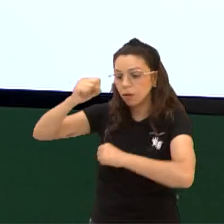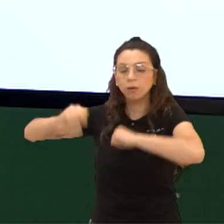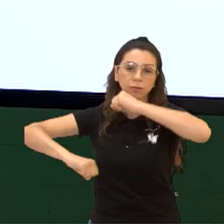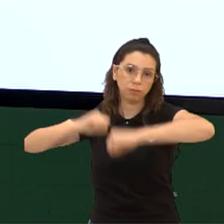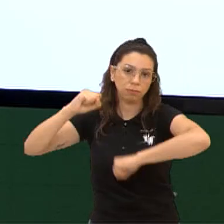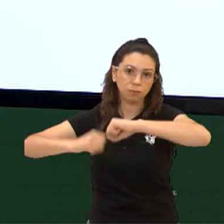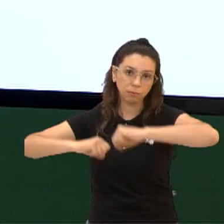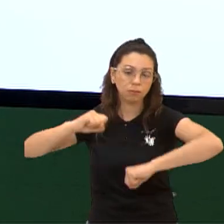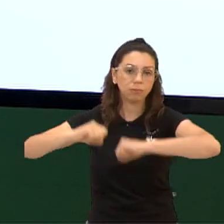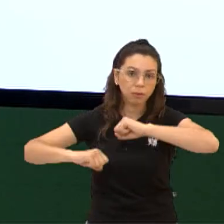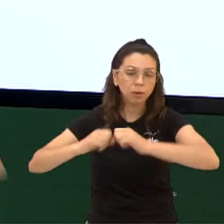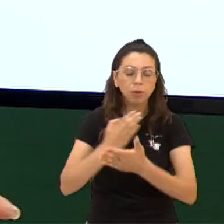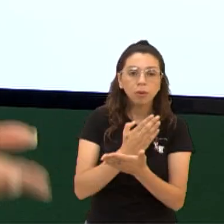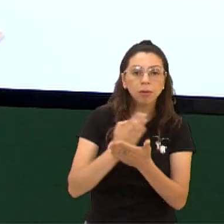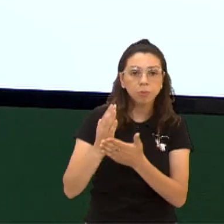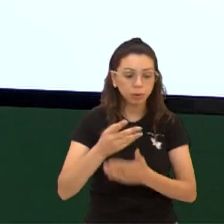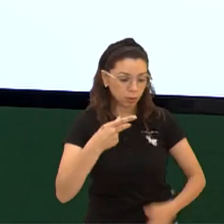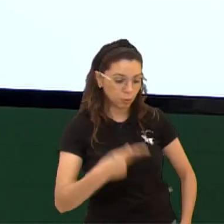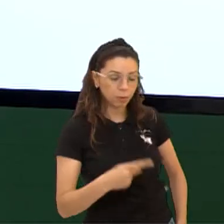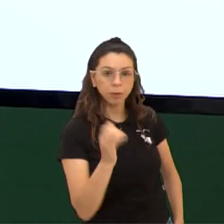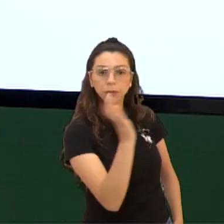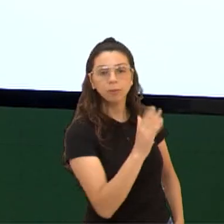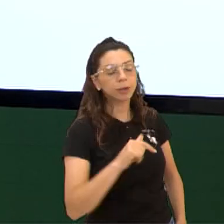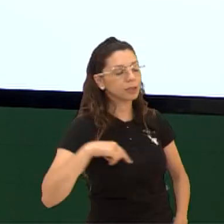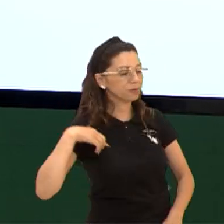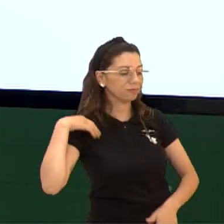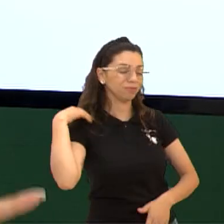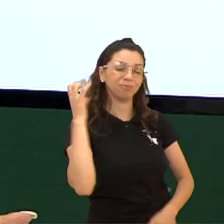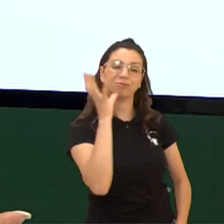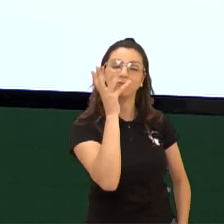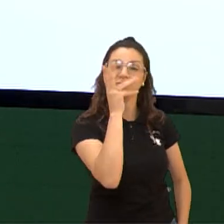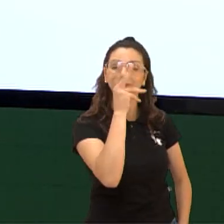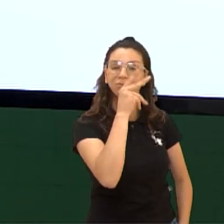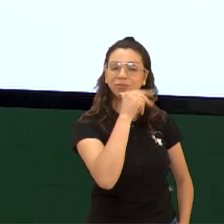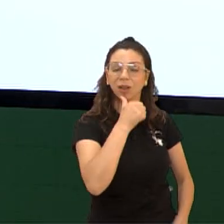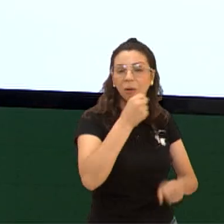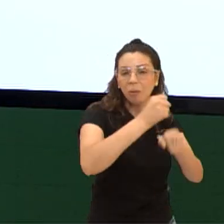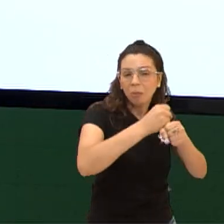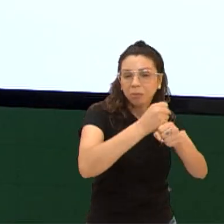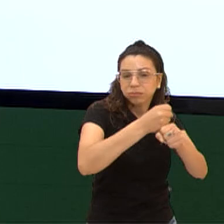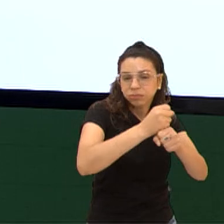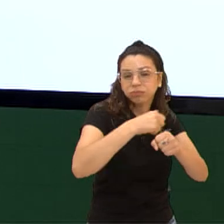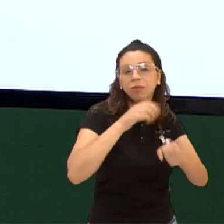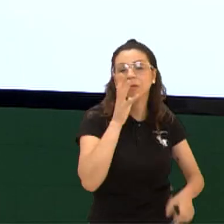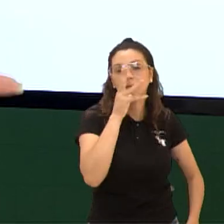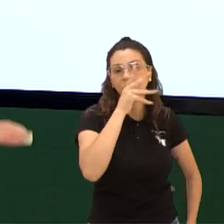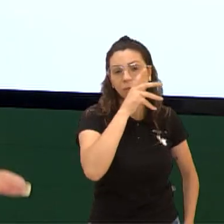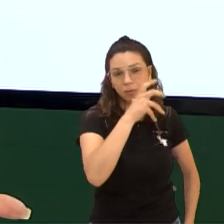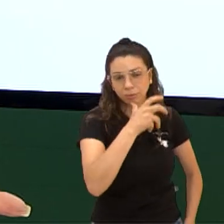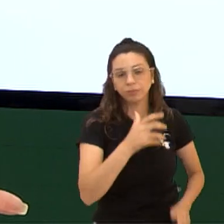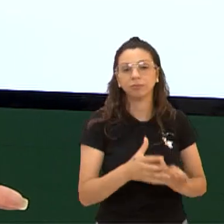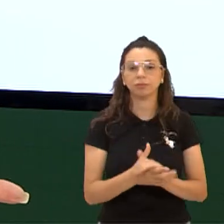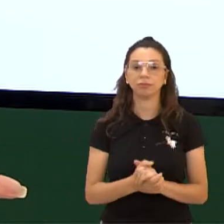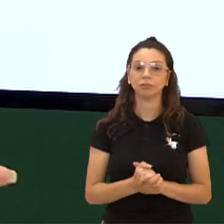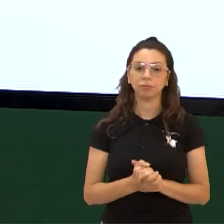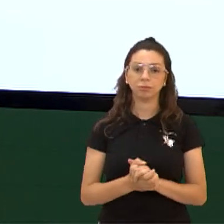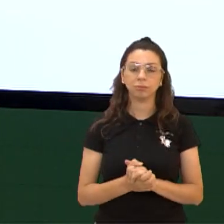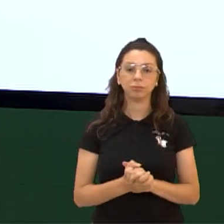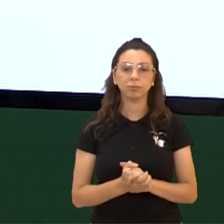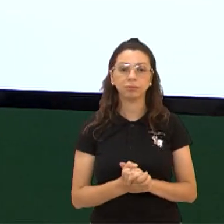que isso começou no Brasil muitos anos depois do que a professora Joyce explicou para nós, que foi bem